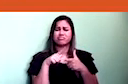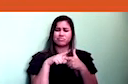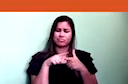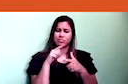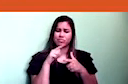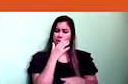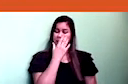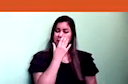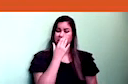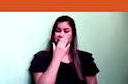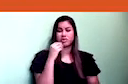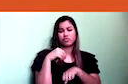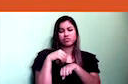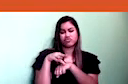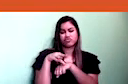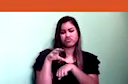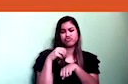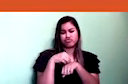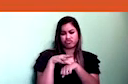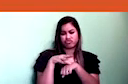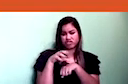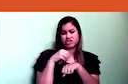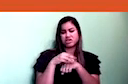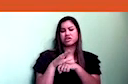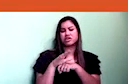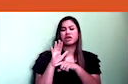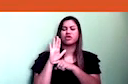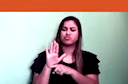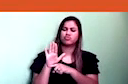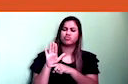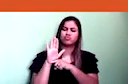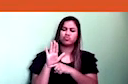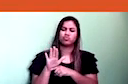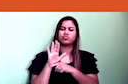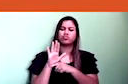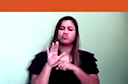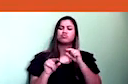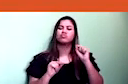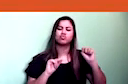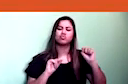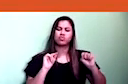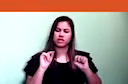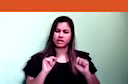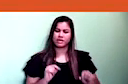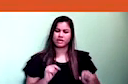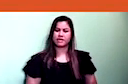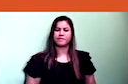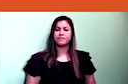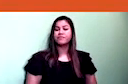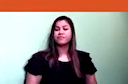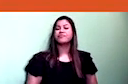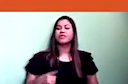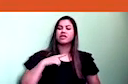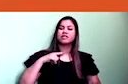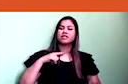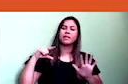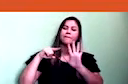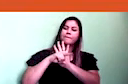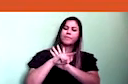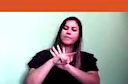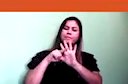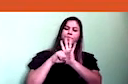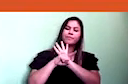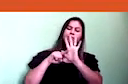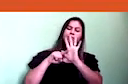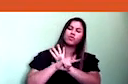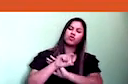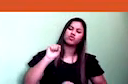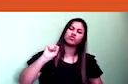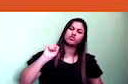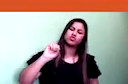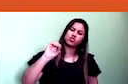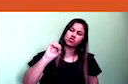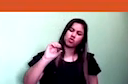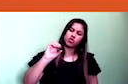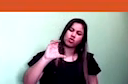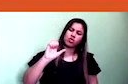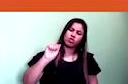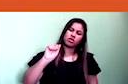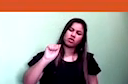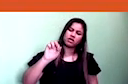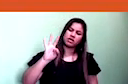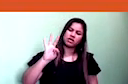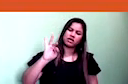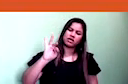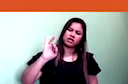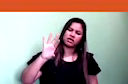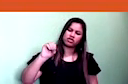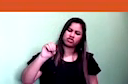Algumas dicas para que a gente possa se policiar, né? Tem um questionamento chamado questionamento socrático, que é justamente quando a gente liga